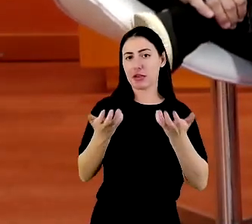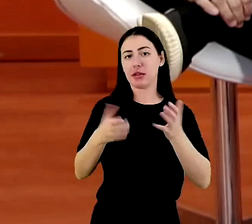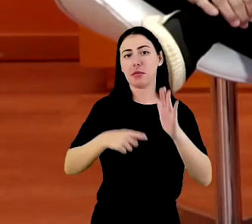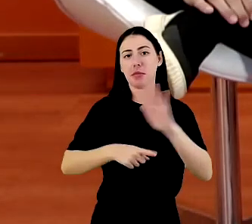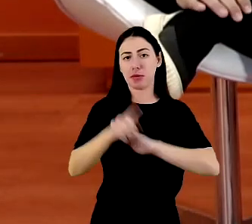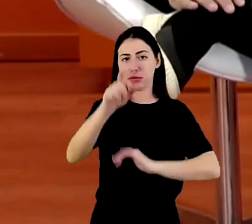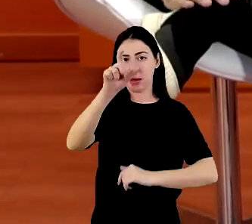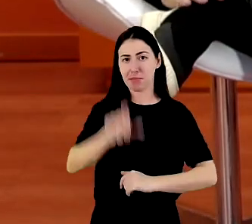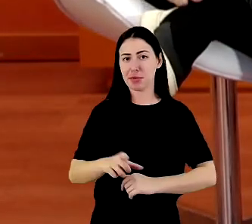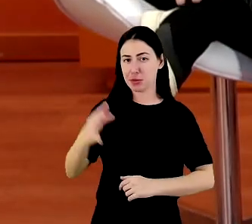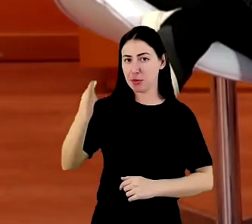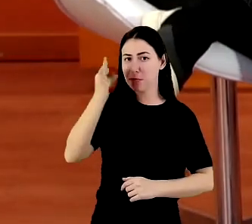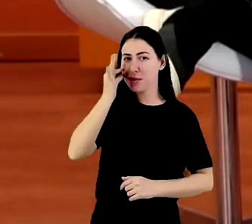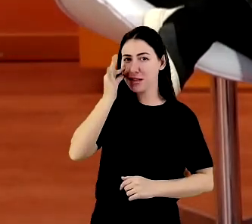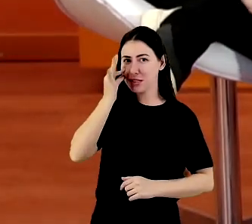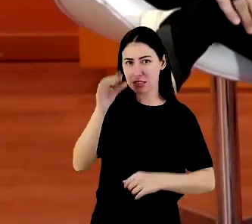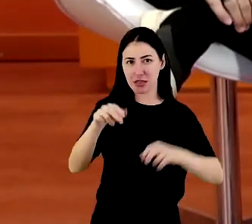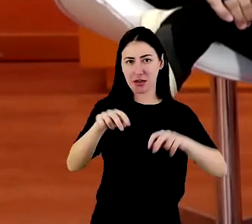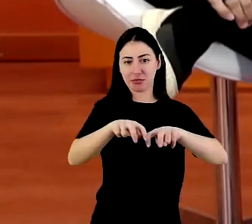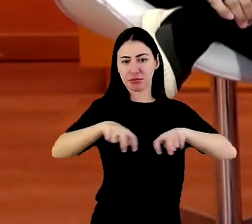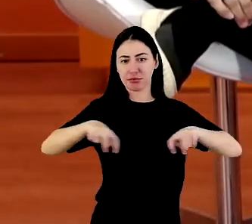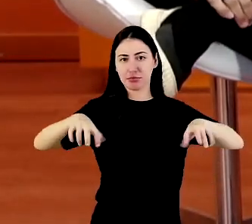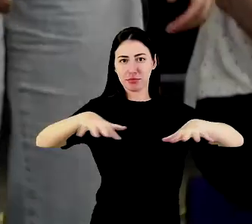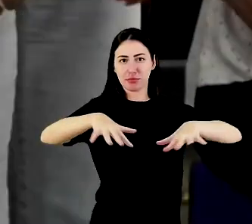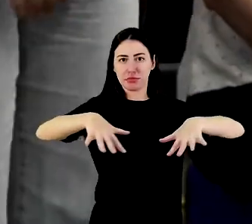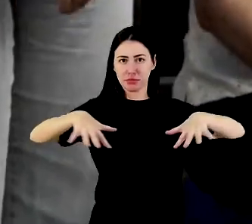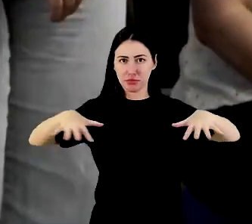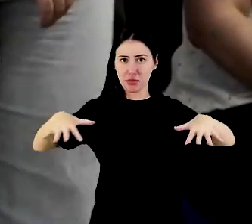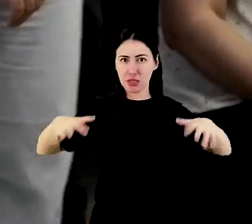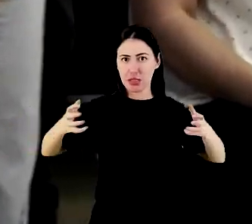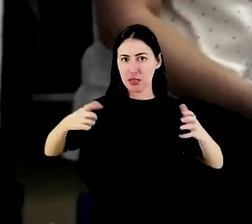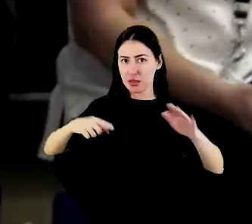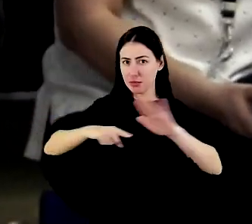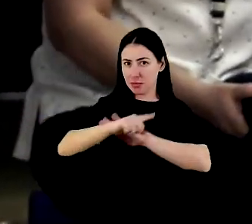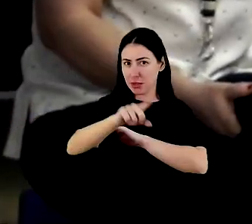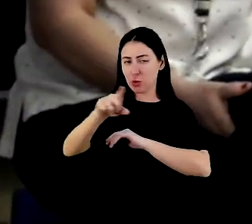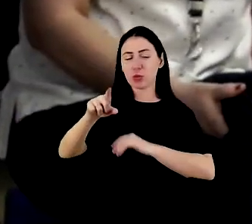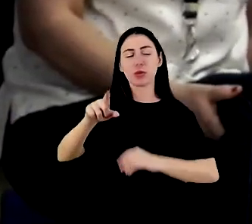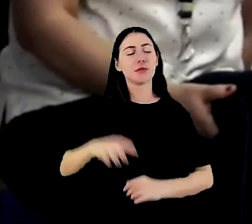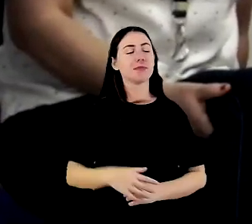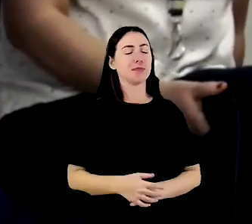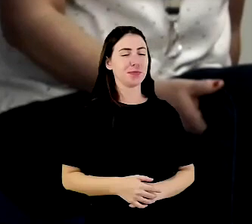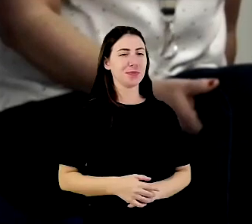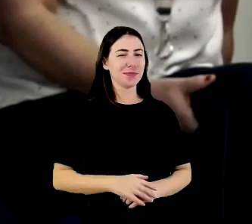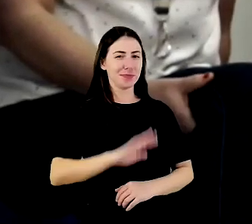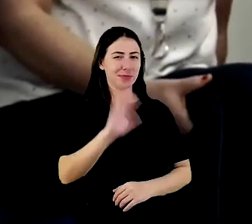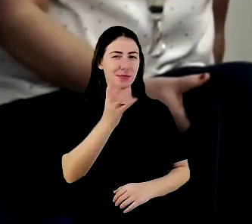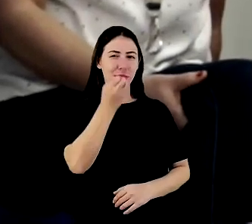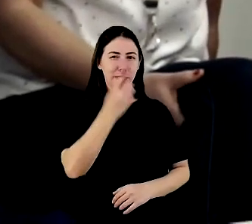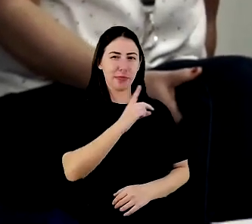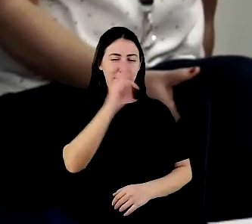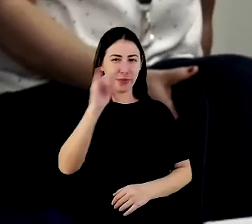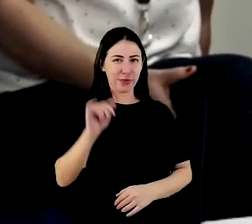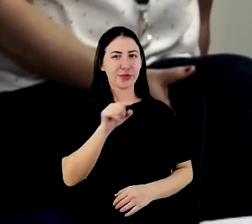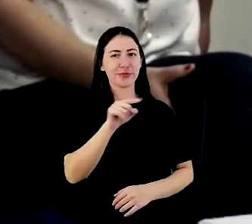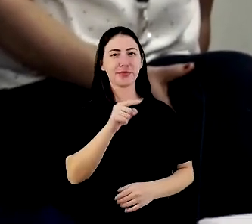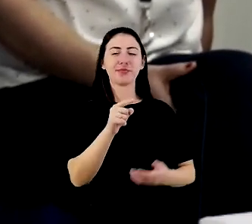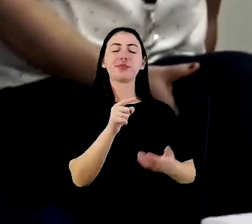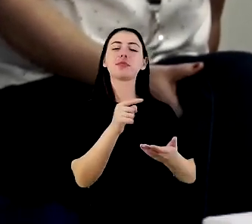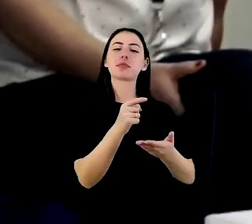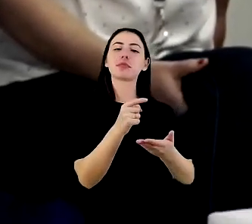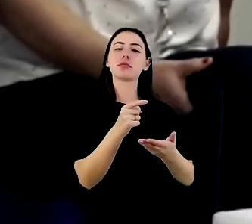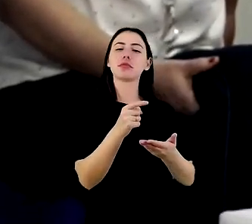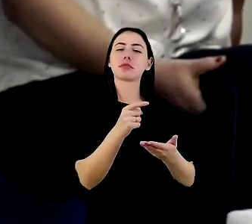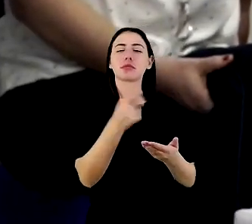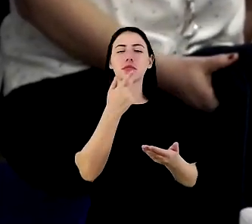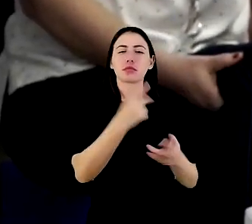Por favor, ali. Ah, bom dia. Você comentou na parte de investimento de startups, na área